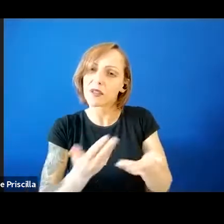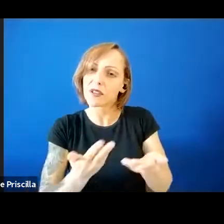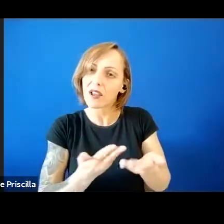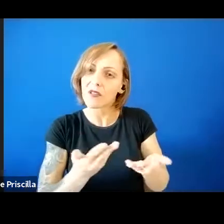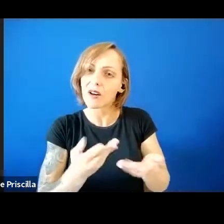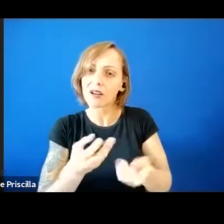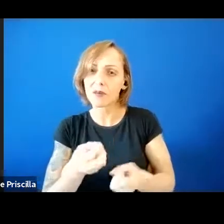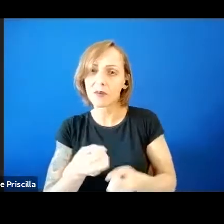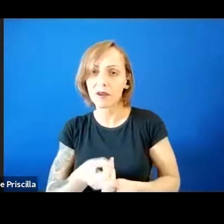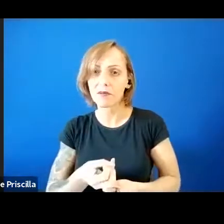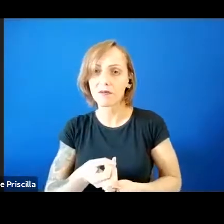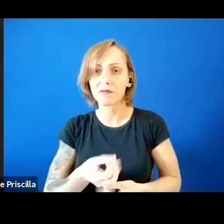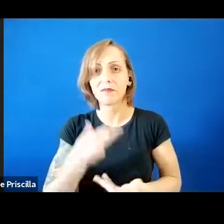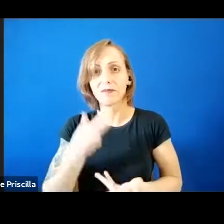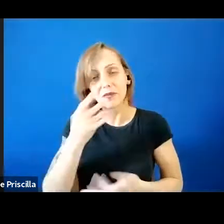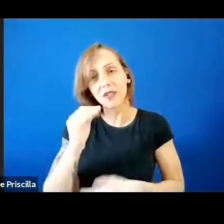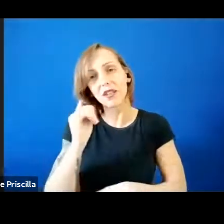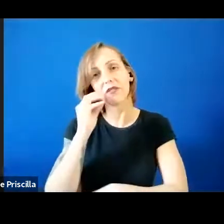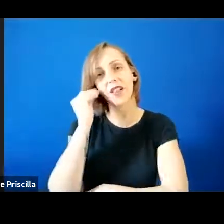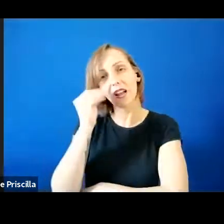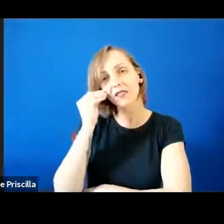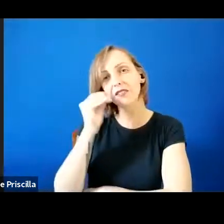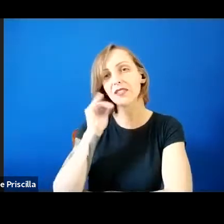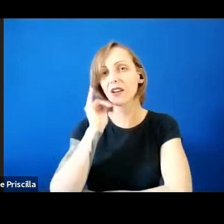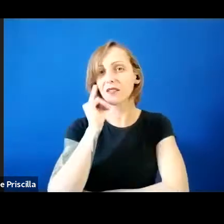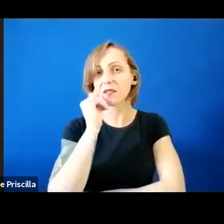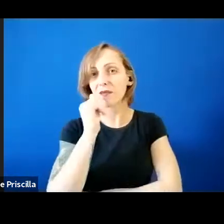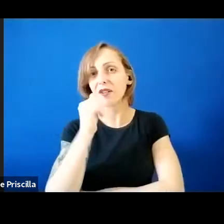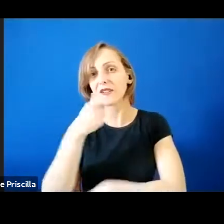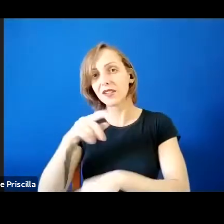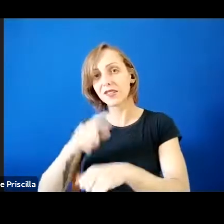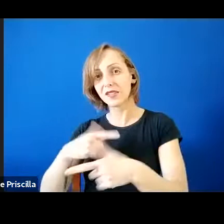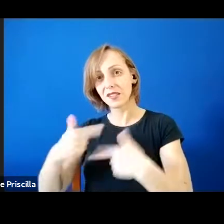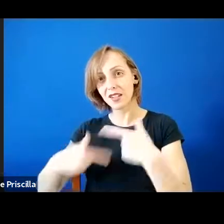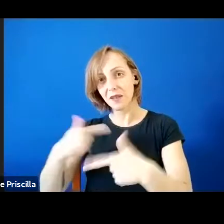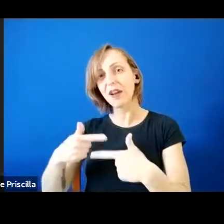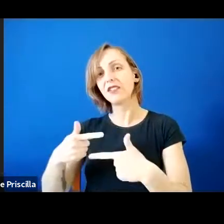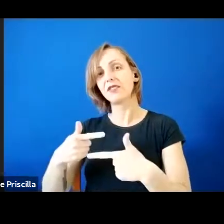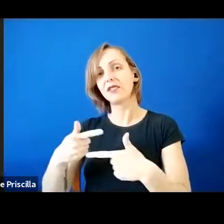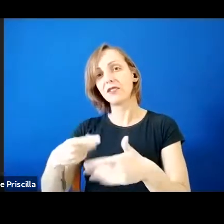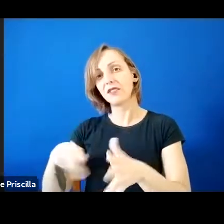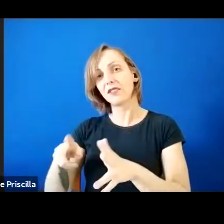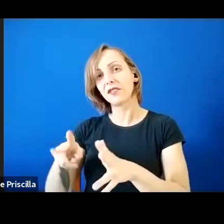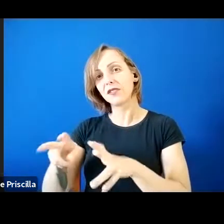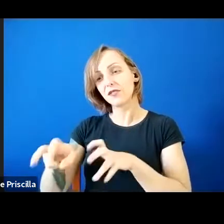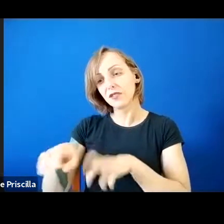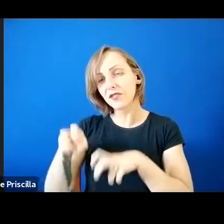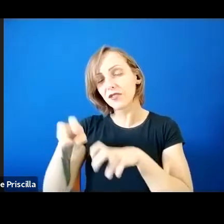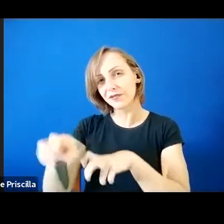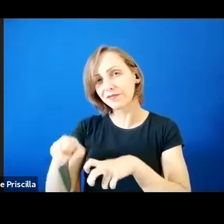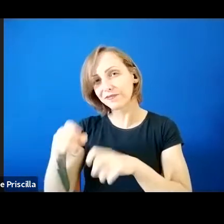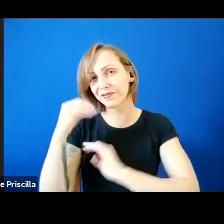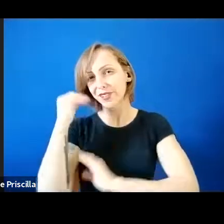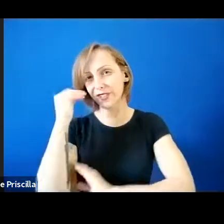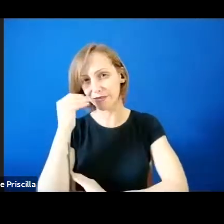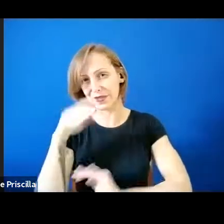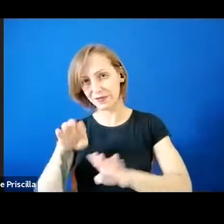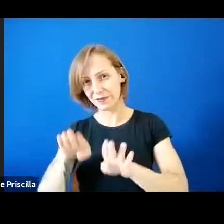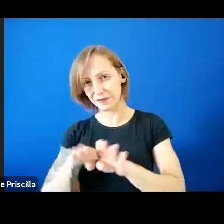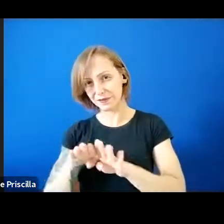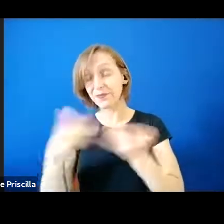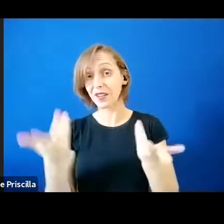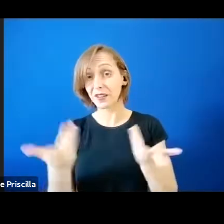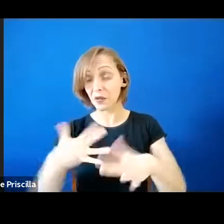da nossa resistência, um pouco do nosso trabalho enquanto movimento dos pequenos agricultores. Então, para nós do